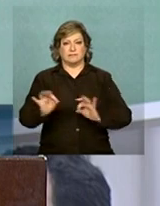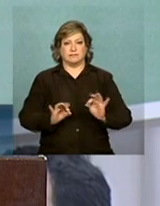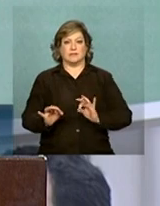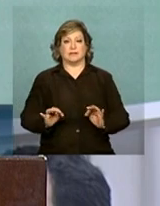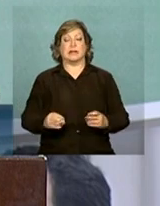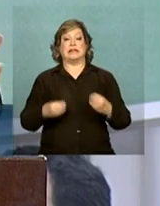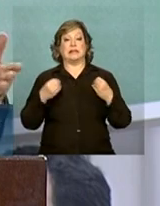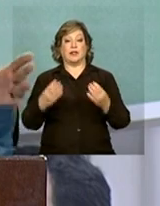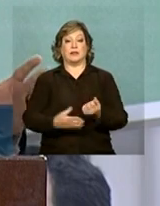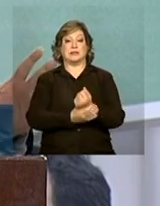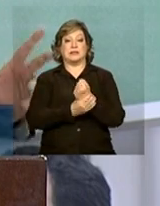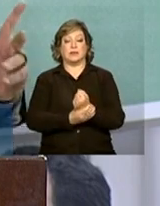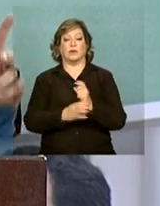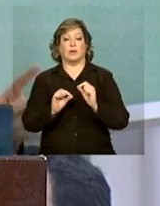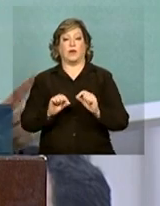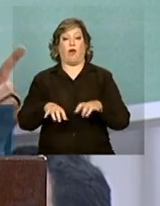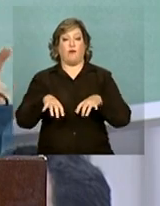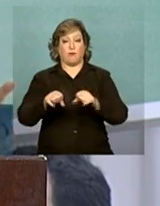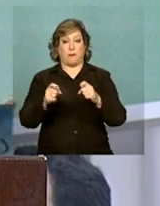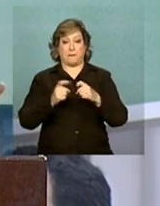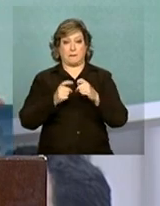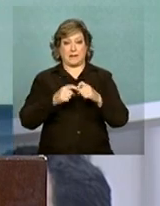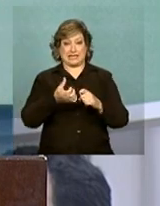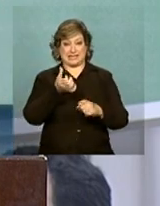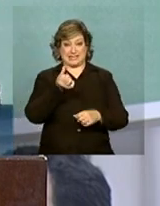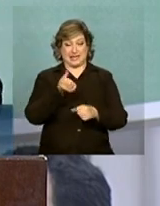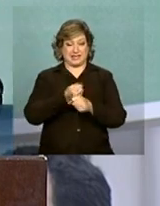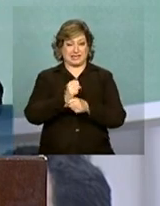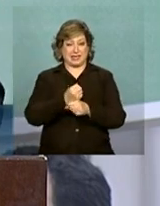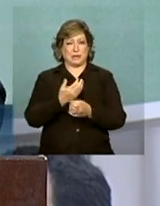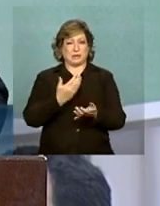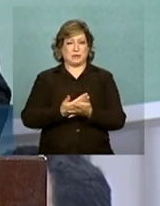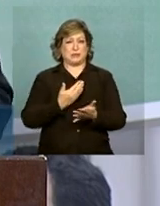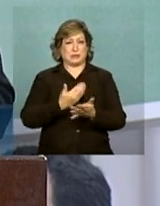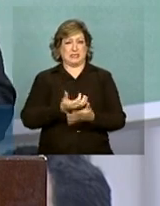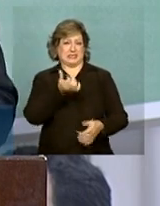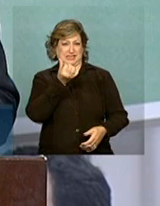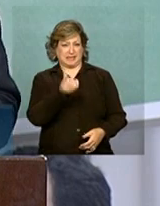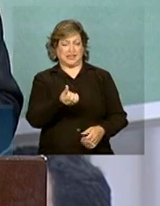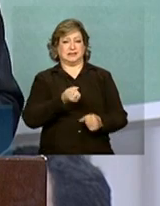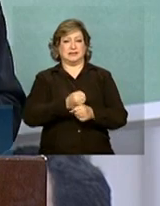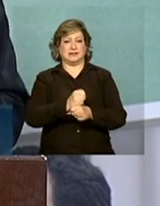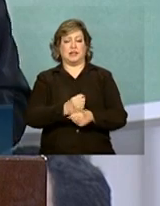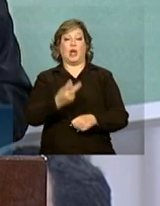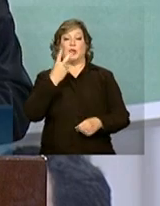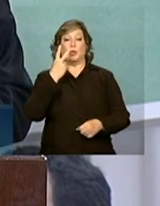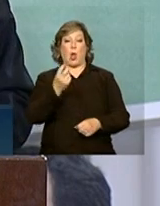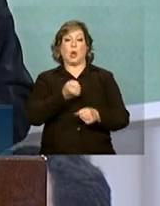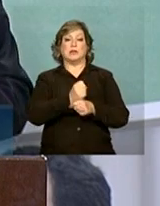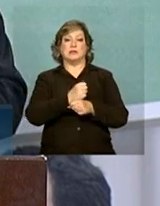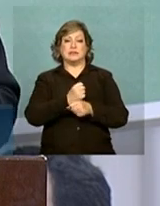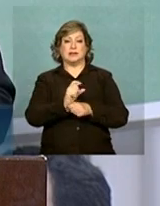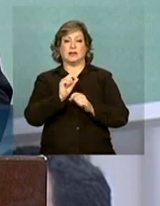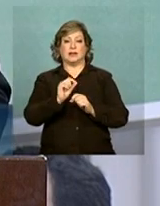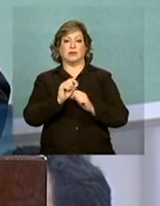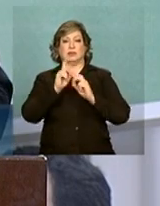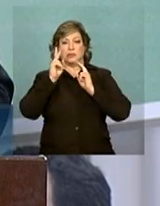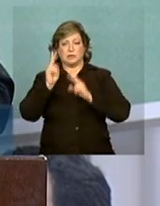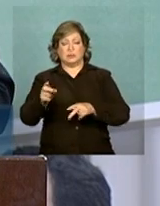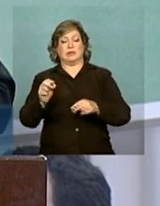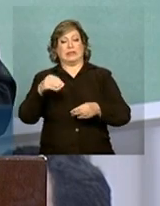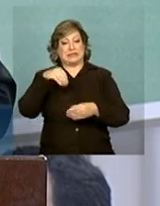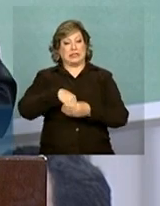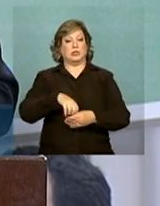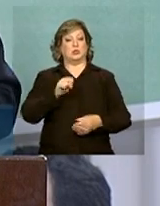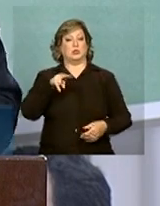formação médica, nos 6 anos da graduação, os 2 anos de internato, se façam no SUS, para